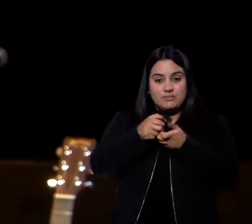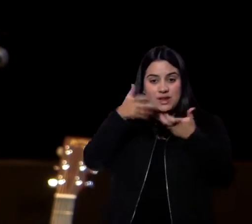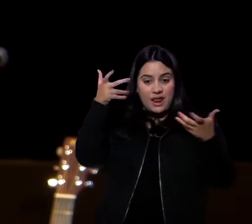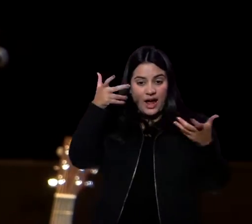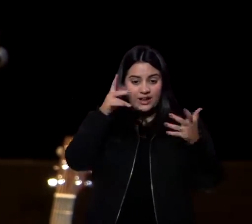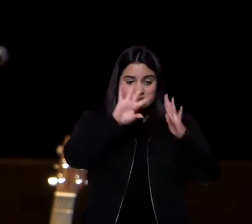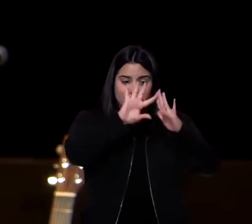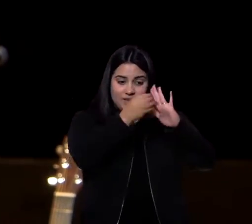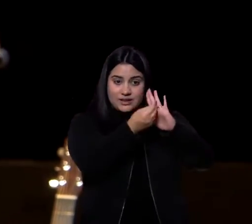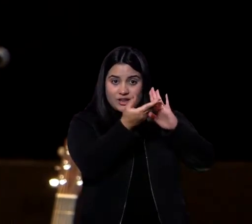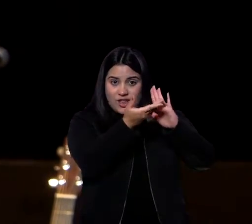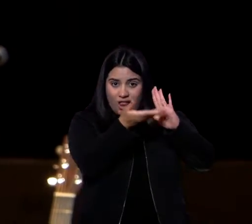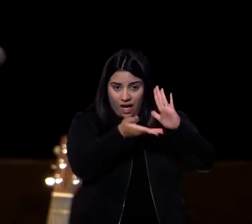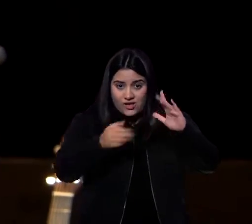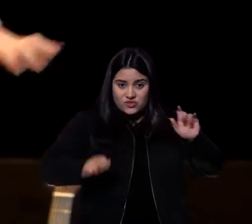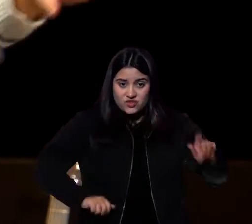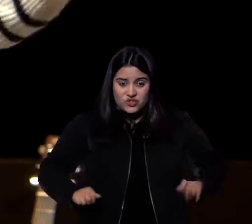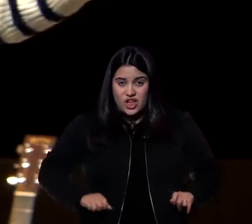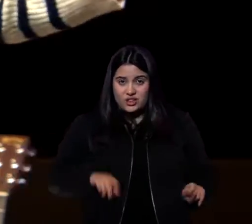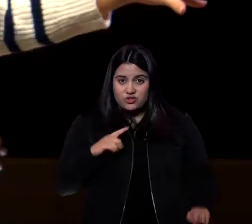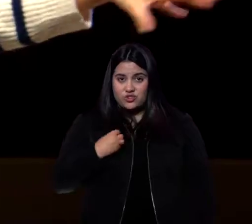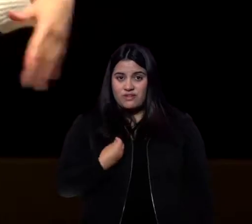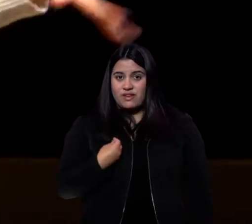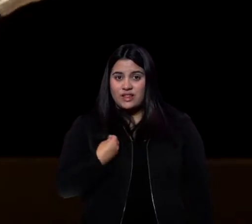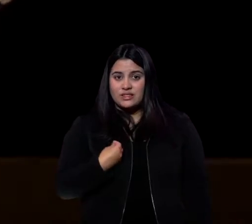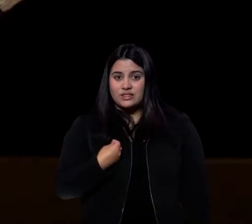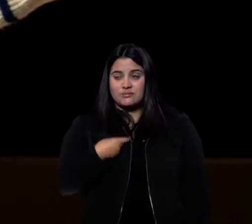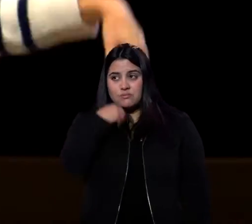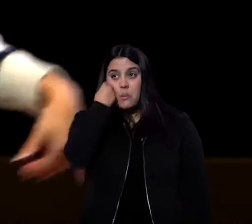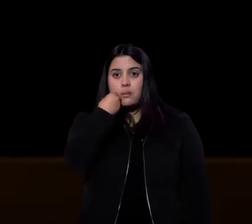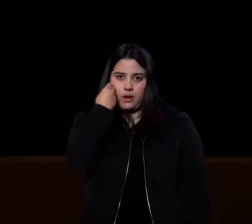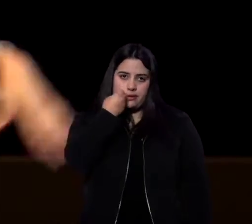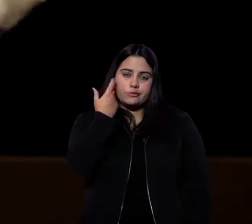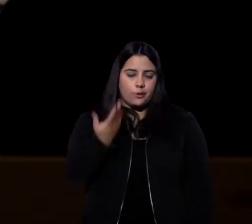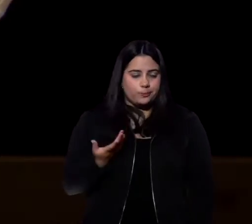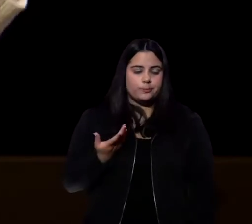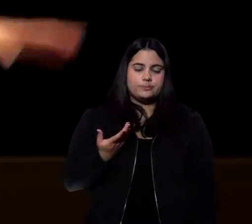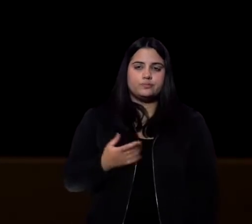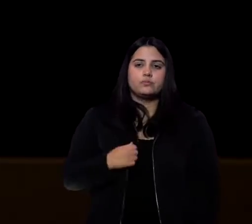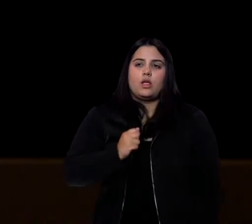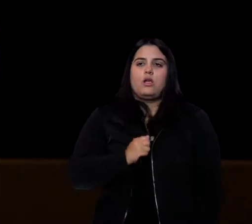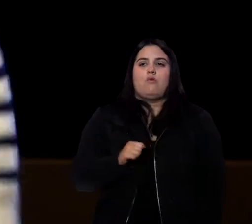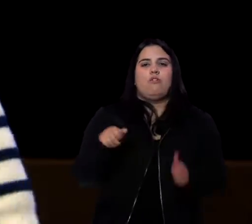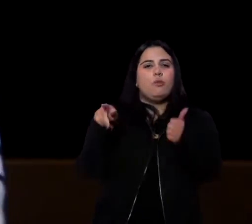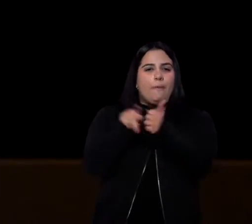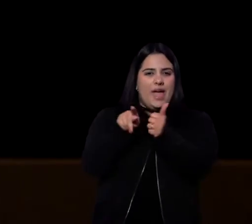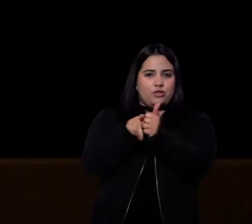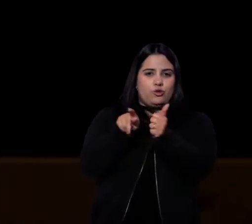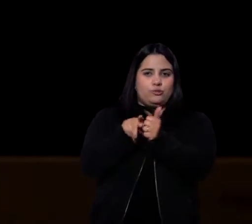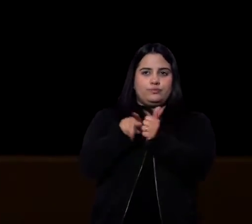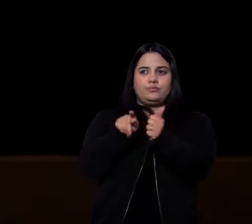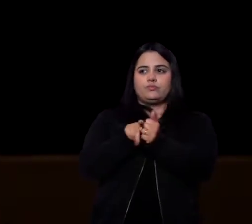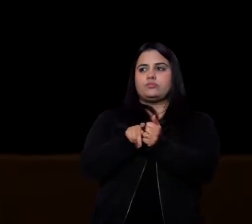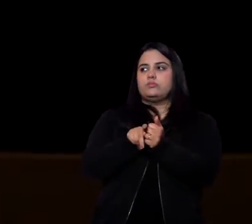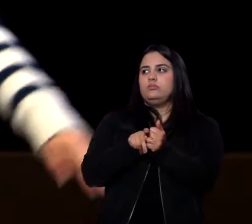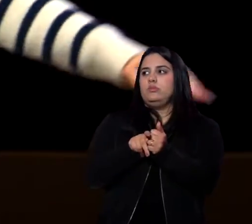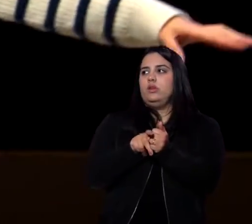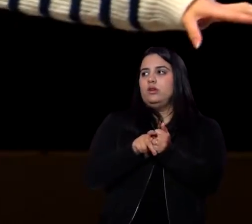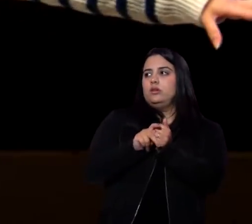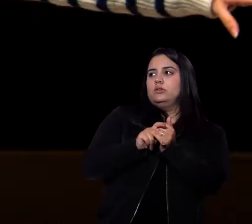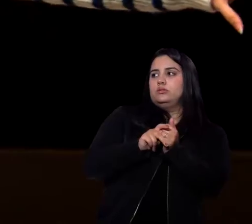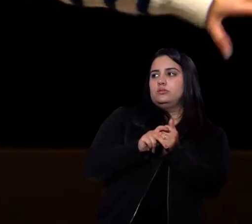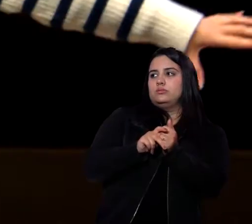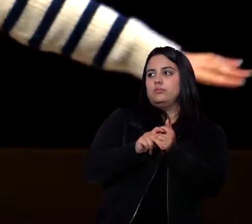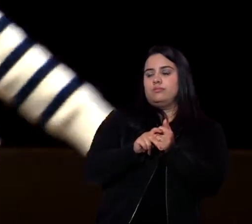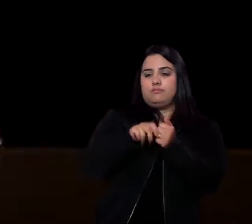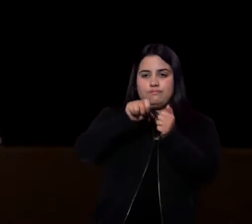Atos vivia, um exemplo para vocês é que quando Pedro passava, que era um apóstolo de Jesus, quando Pedro passava e a sombra